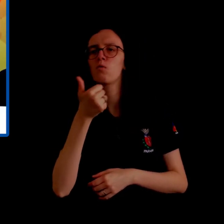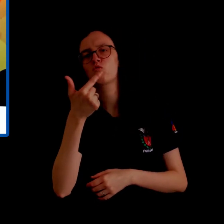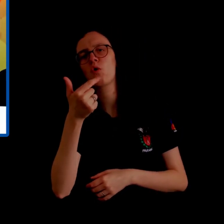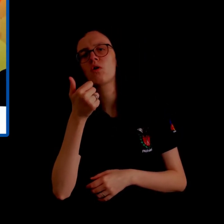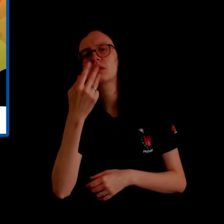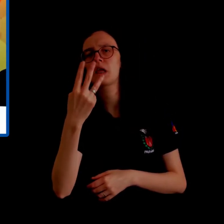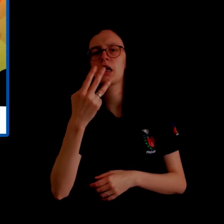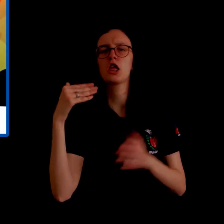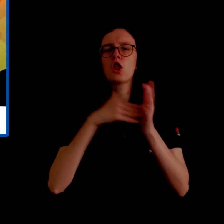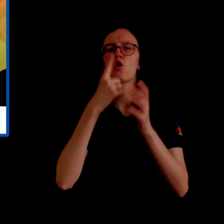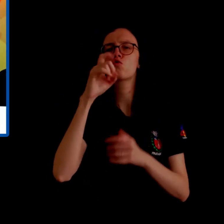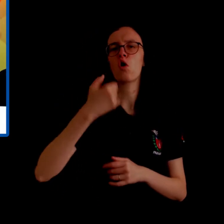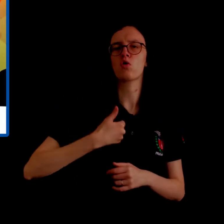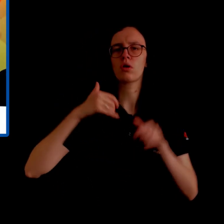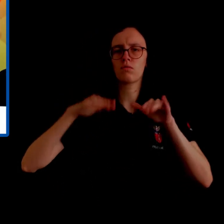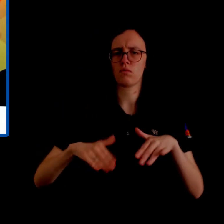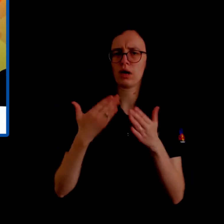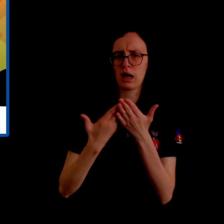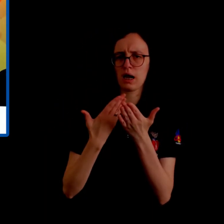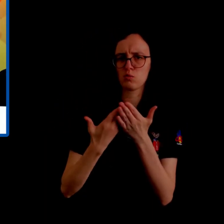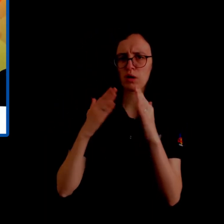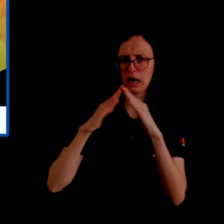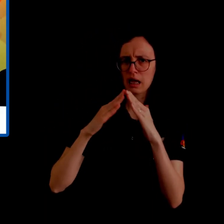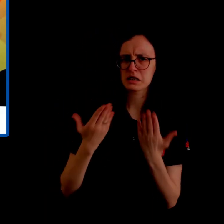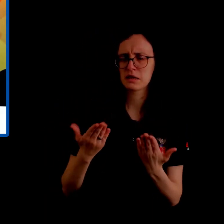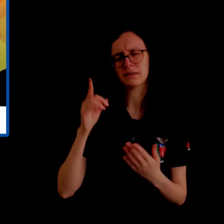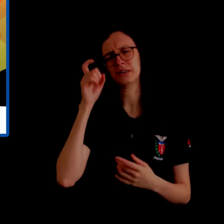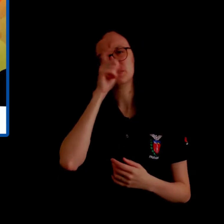até 18 anos em casa estudando. Então,